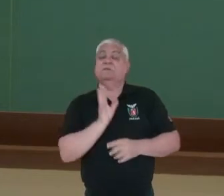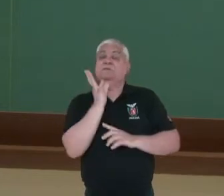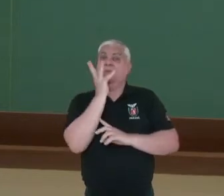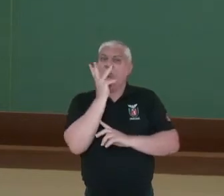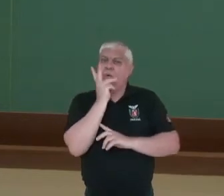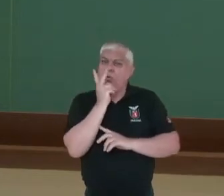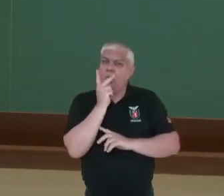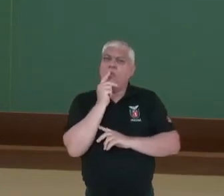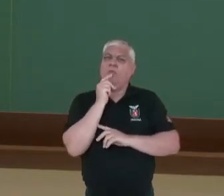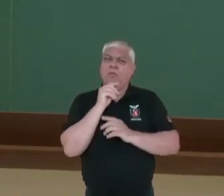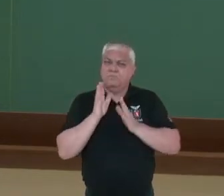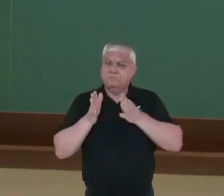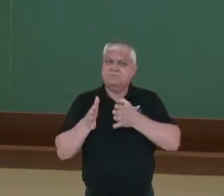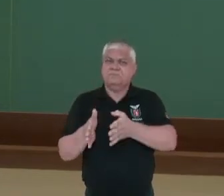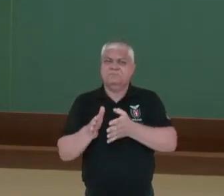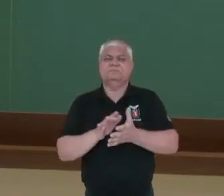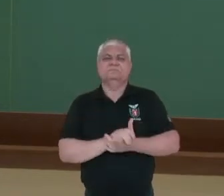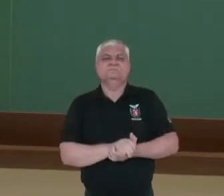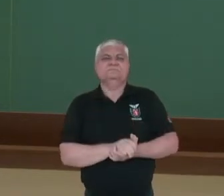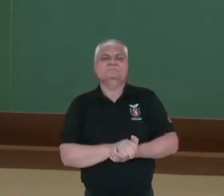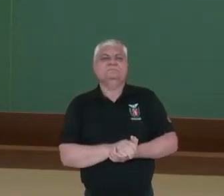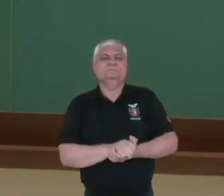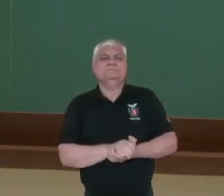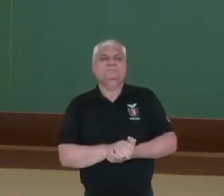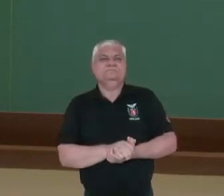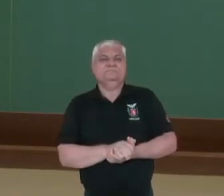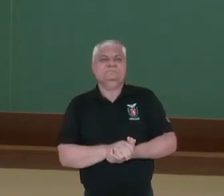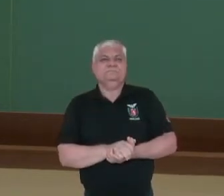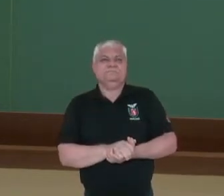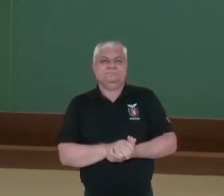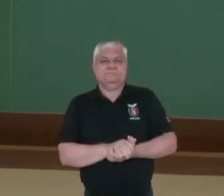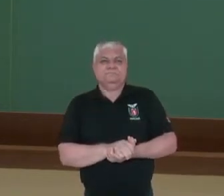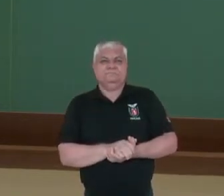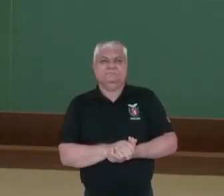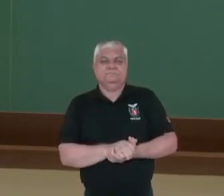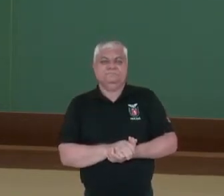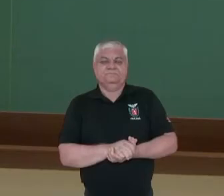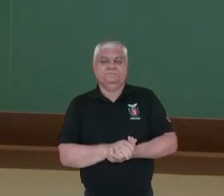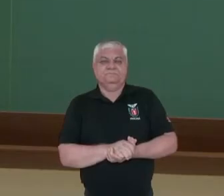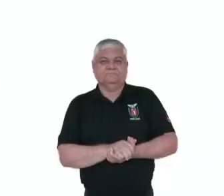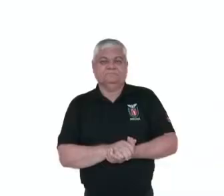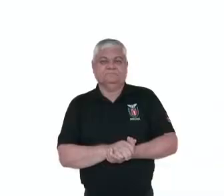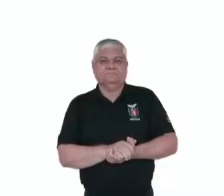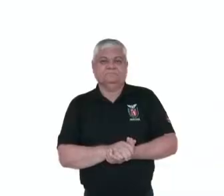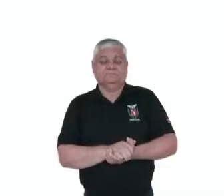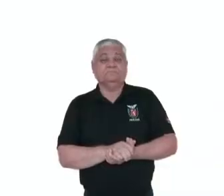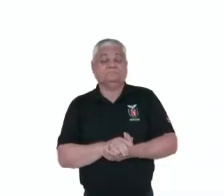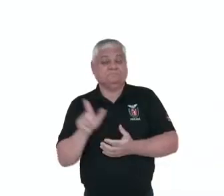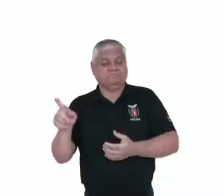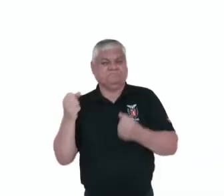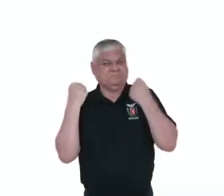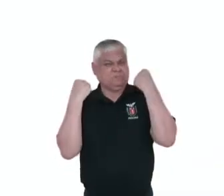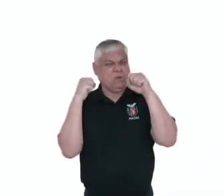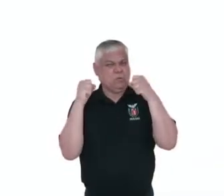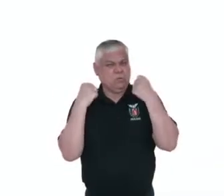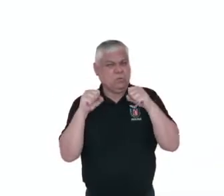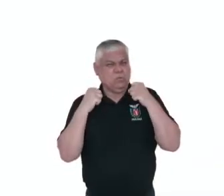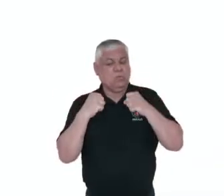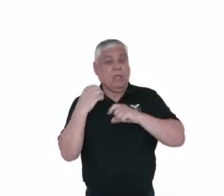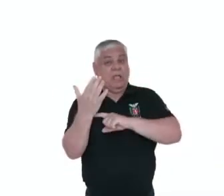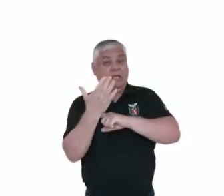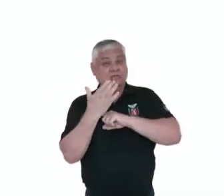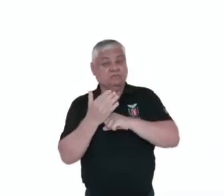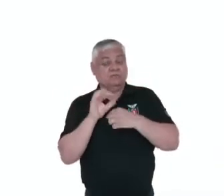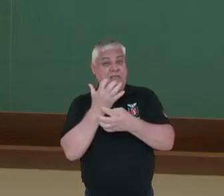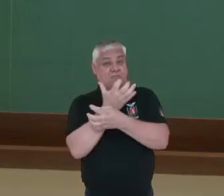ter essa esse foco conhecimento ofício e a ginástica do cruzamento físico melhor nas funções músculos